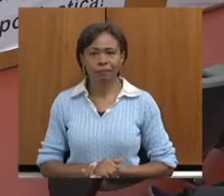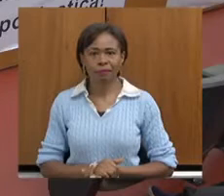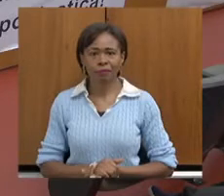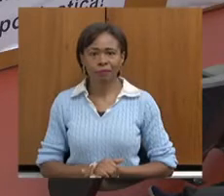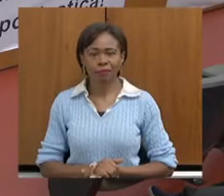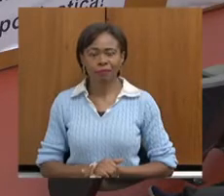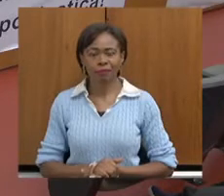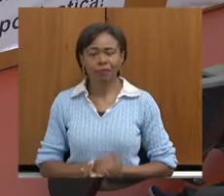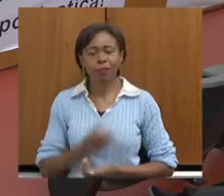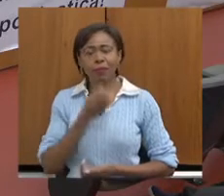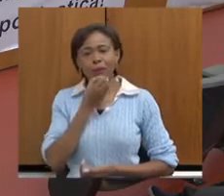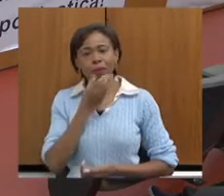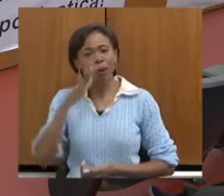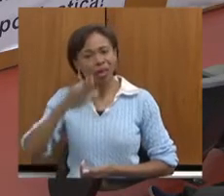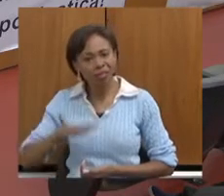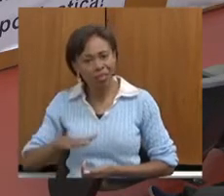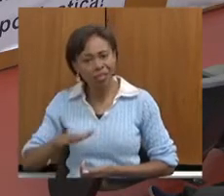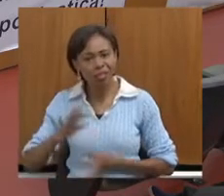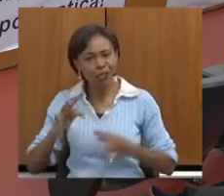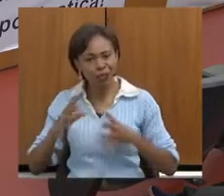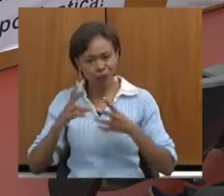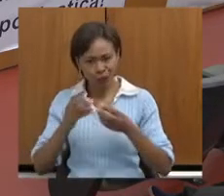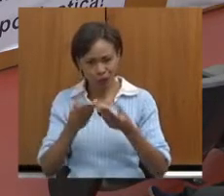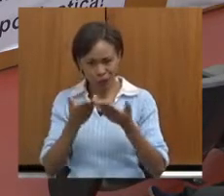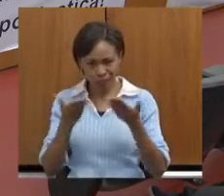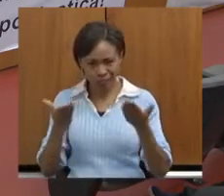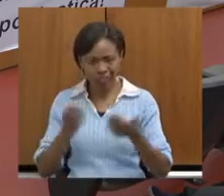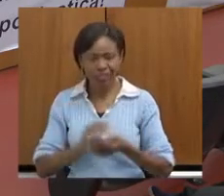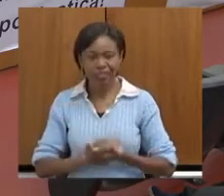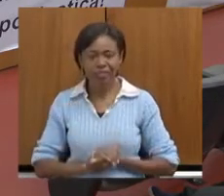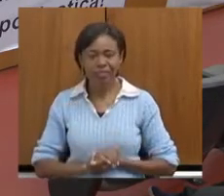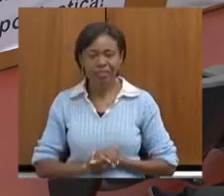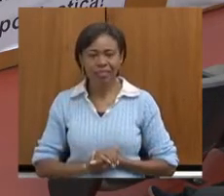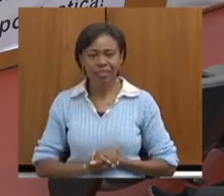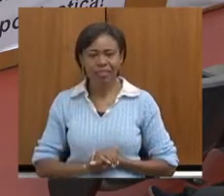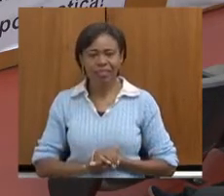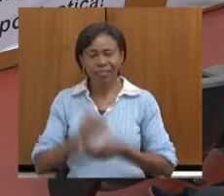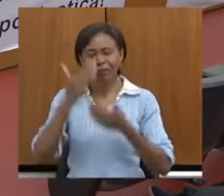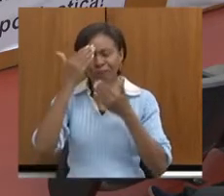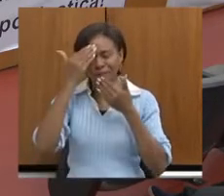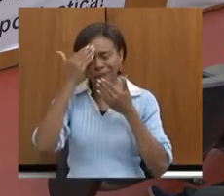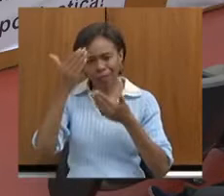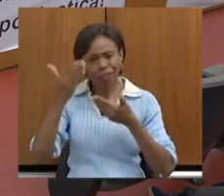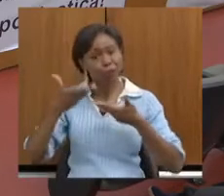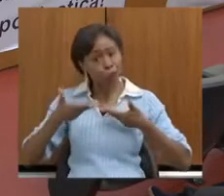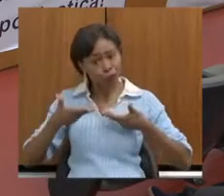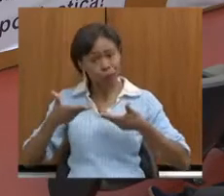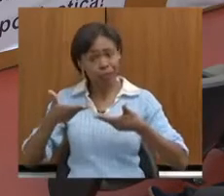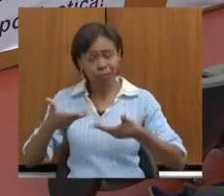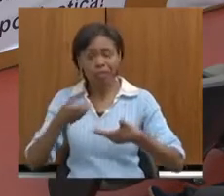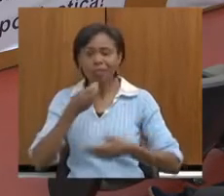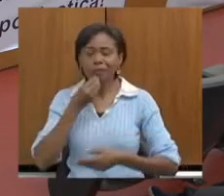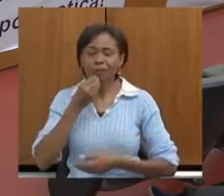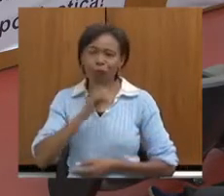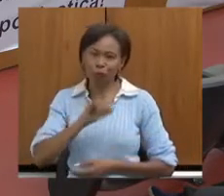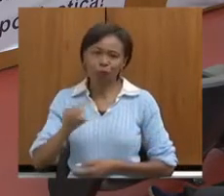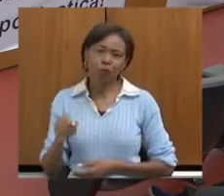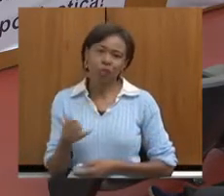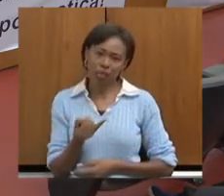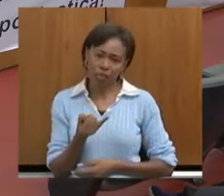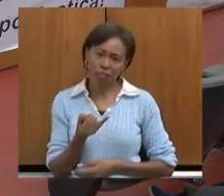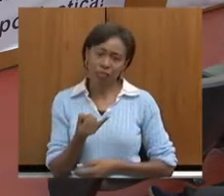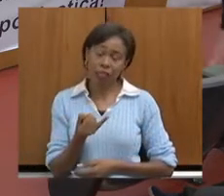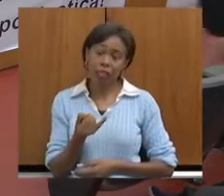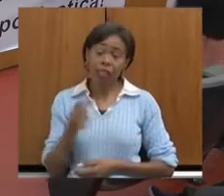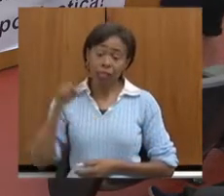Tá bom boa tarde a todos e todas eu queria agradecer o convite né e a oportunidade de estar